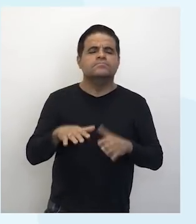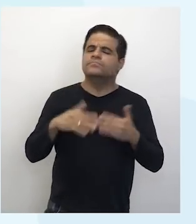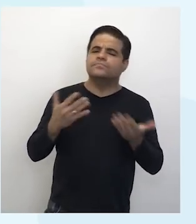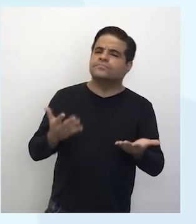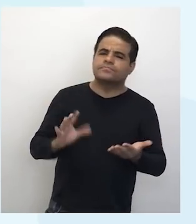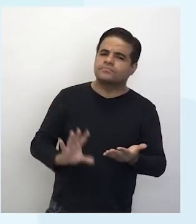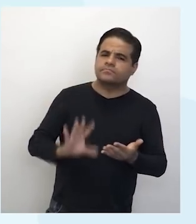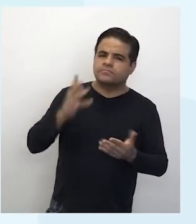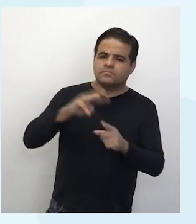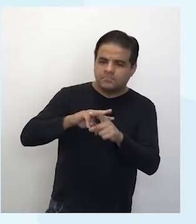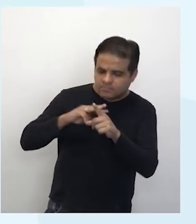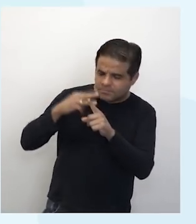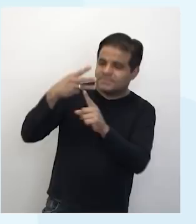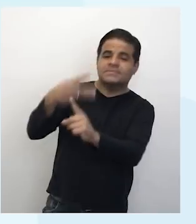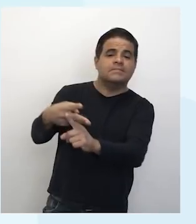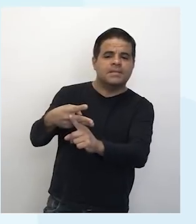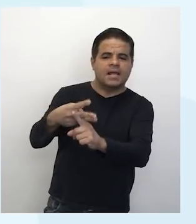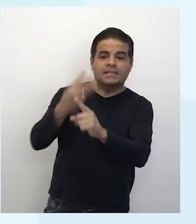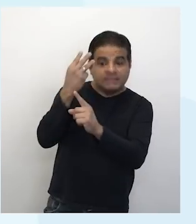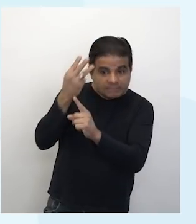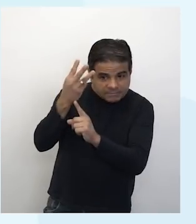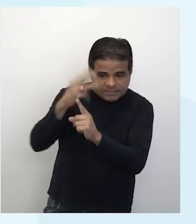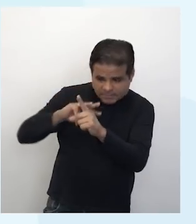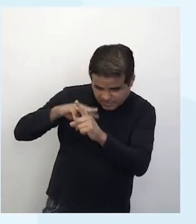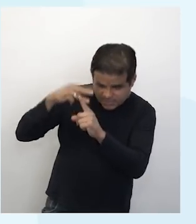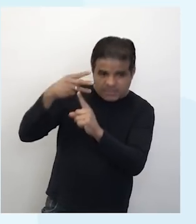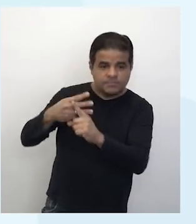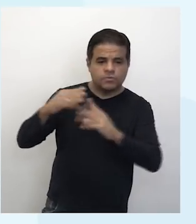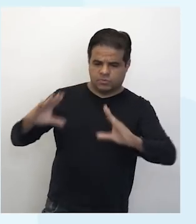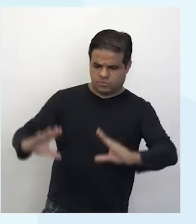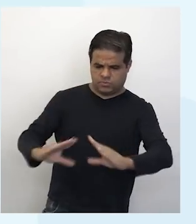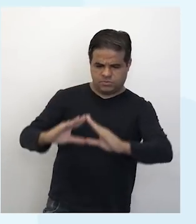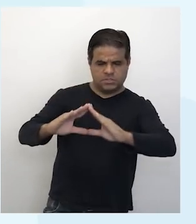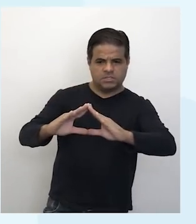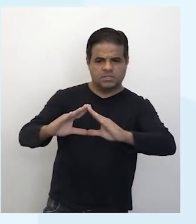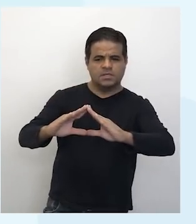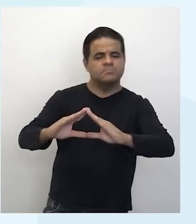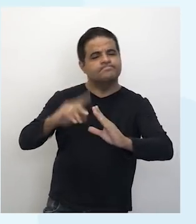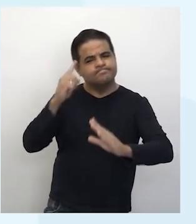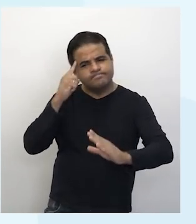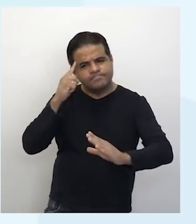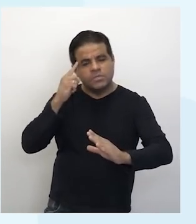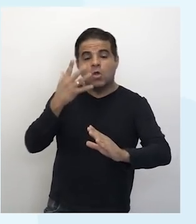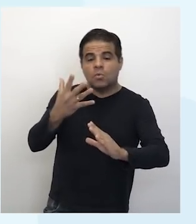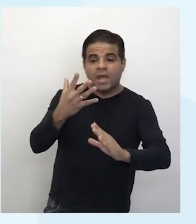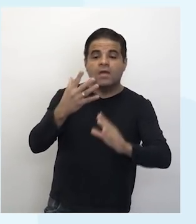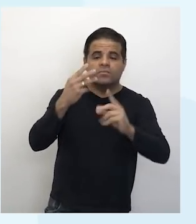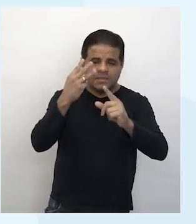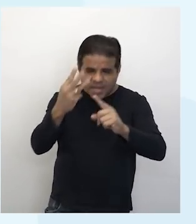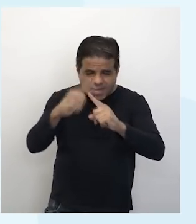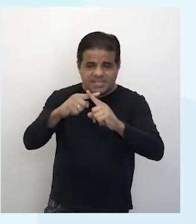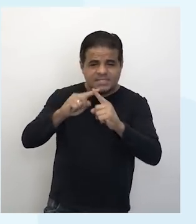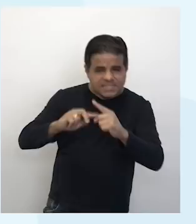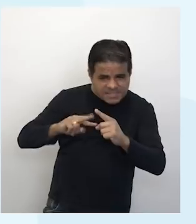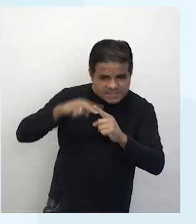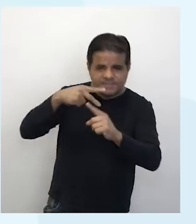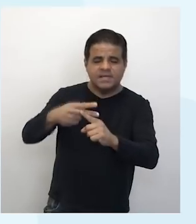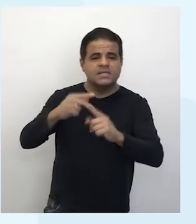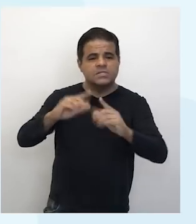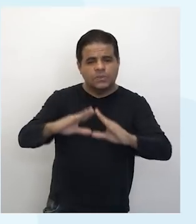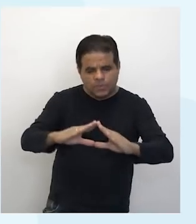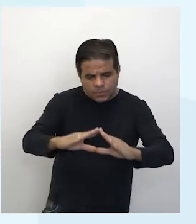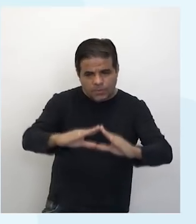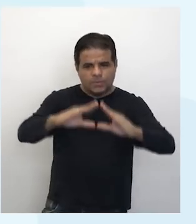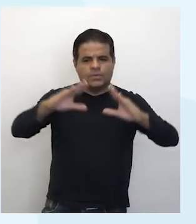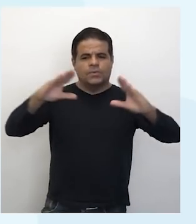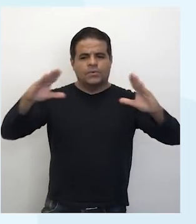gente triplicar o lado? Olha aí, ó, eu tenho esse triangulinho original e eu vou fazer 3 vezes ele, tá certo? Eu estou ampliando com